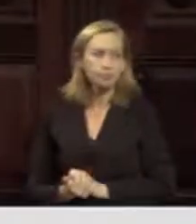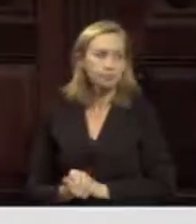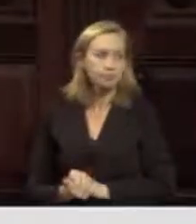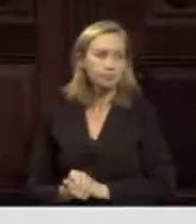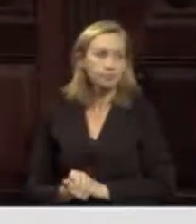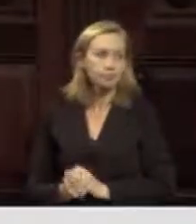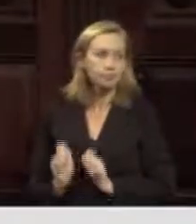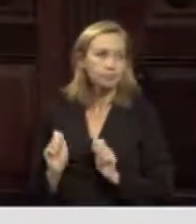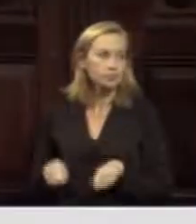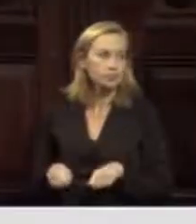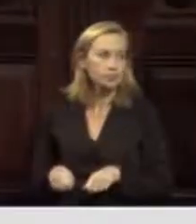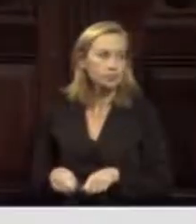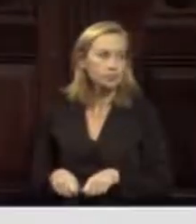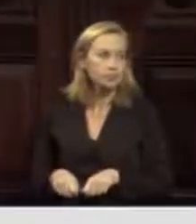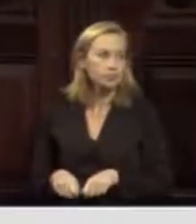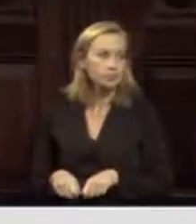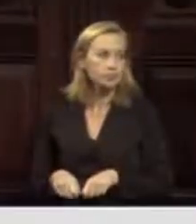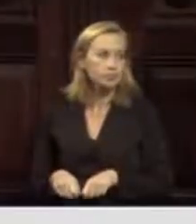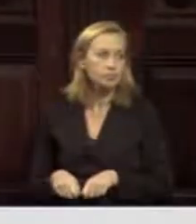que ele pudesse